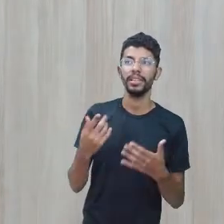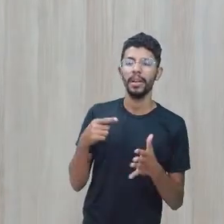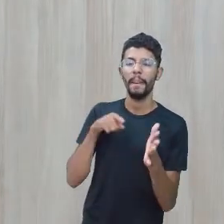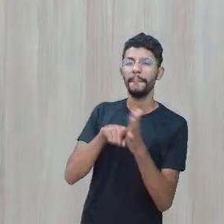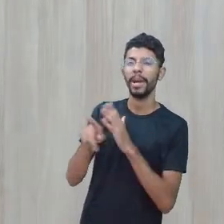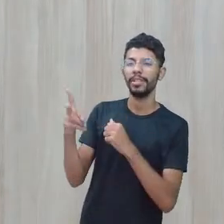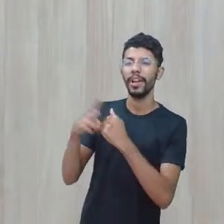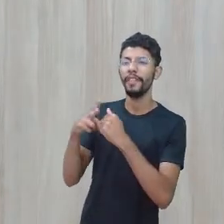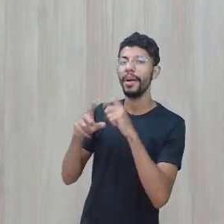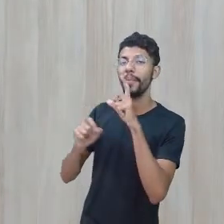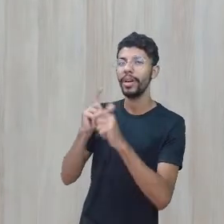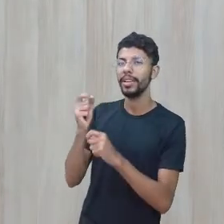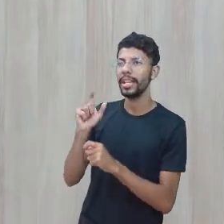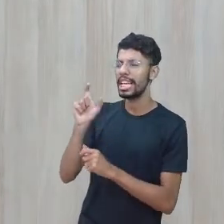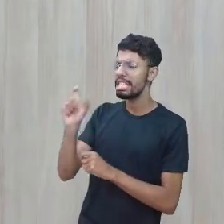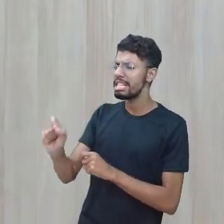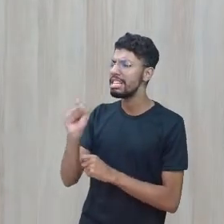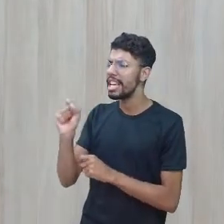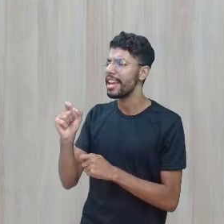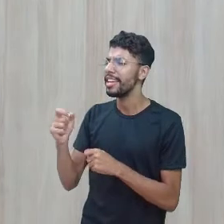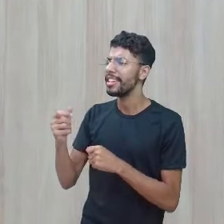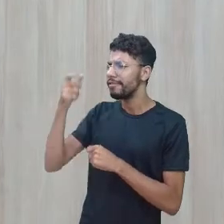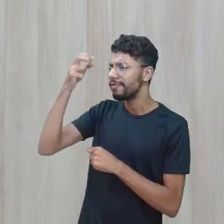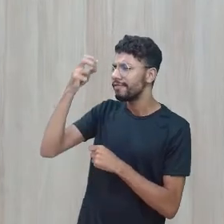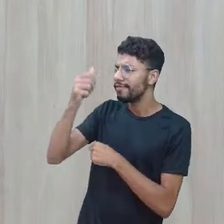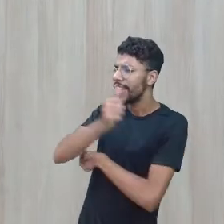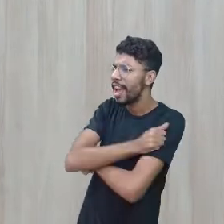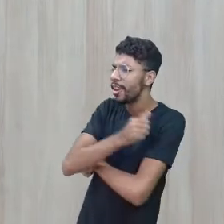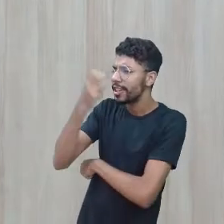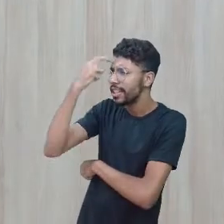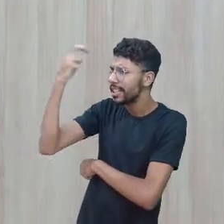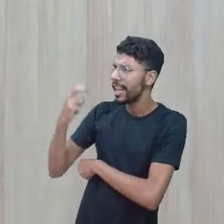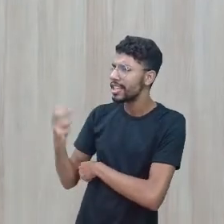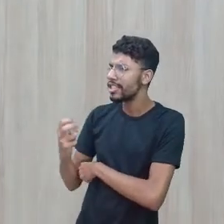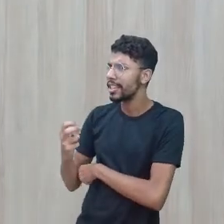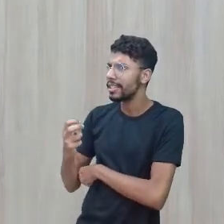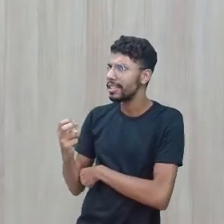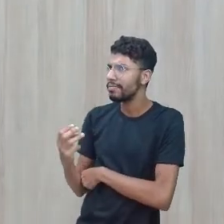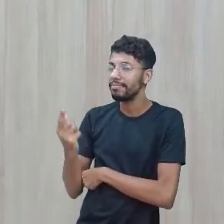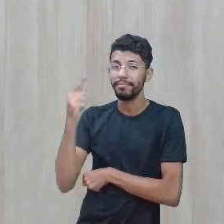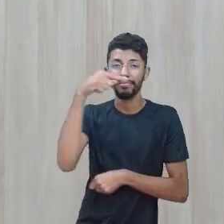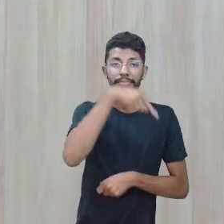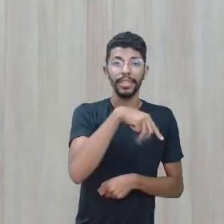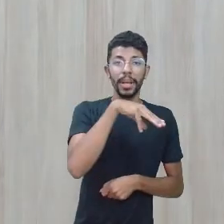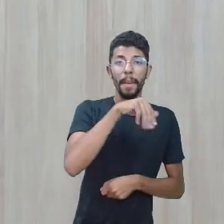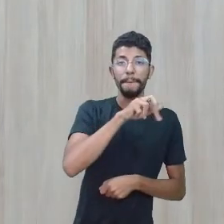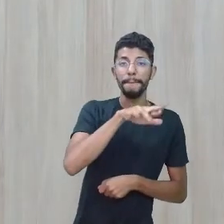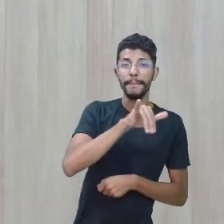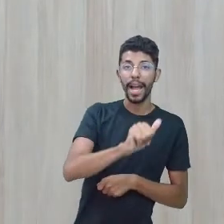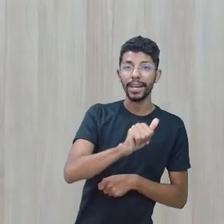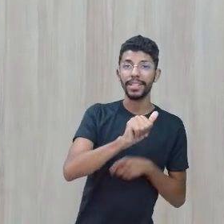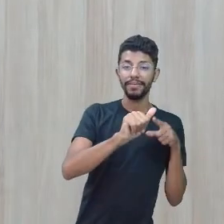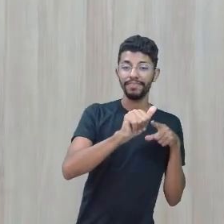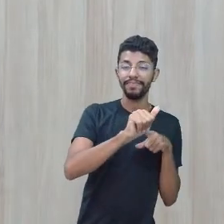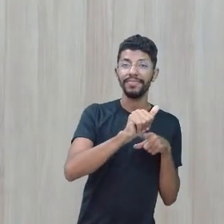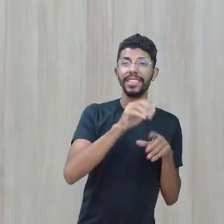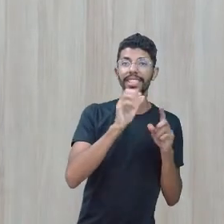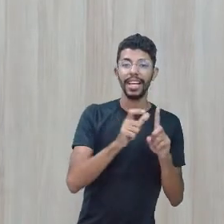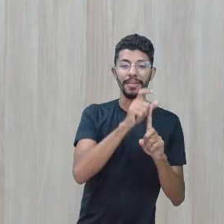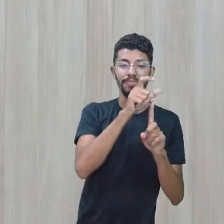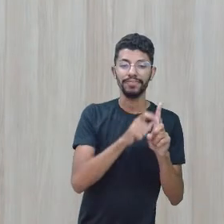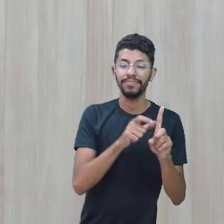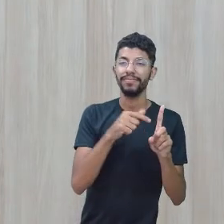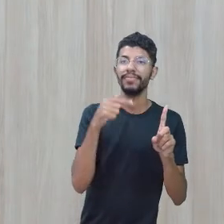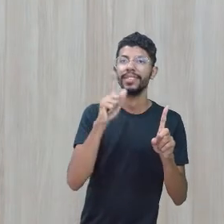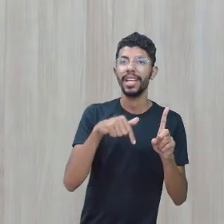verbo, quem é uma estudante inteligente? Maria tem só um núcleo. Então, se só tem um núcleo, é